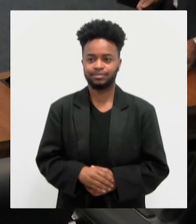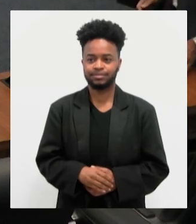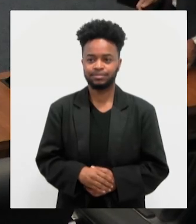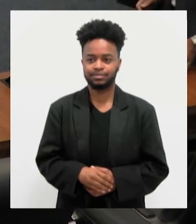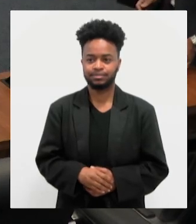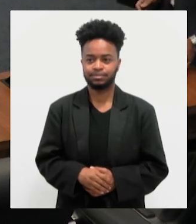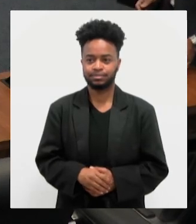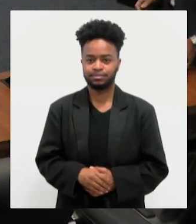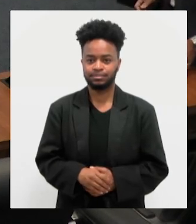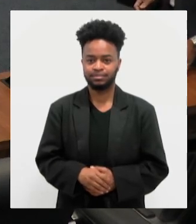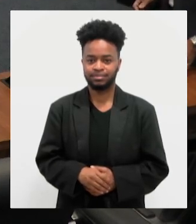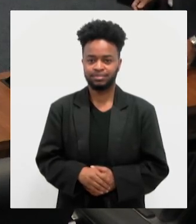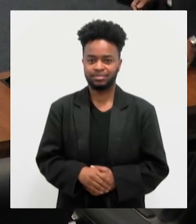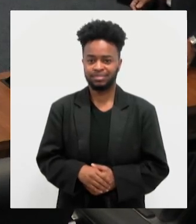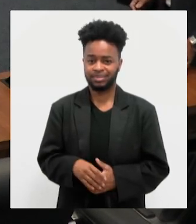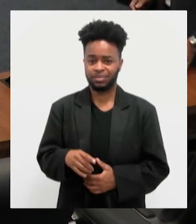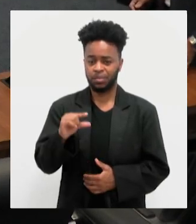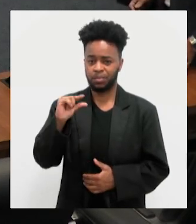Tá meio bambo.